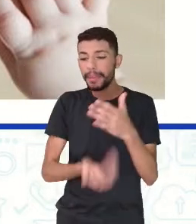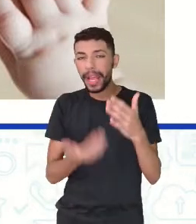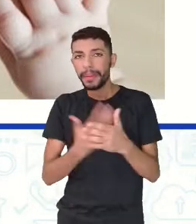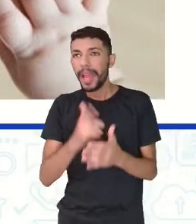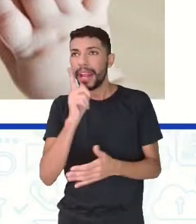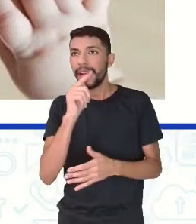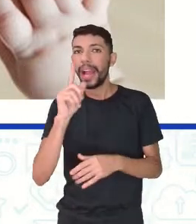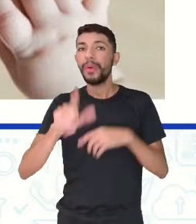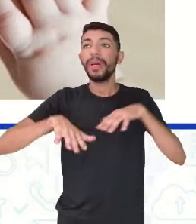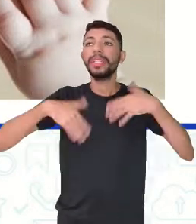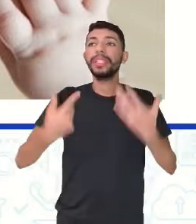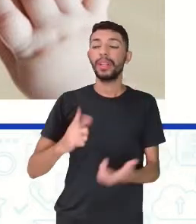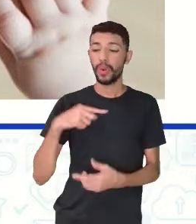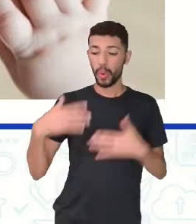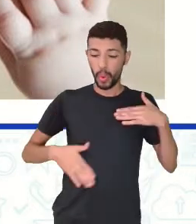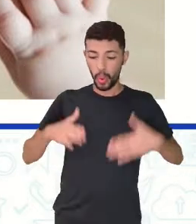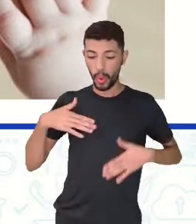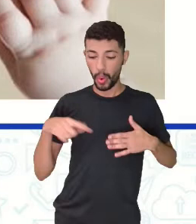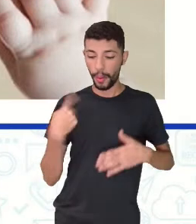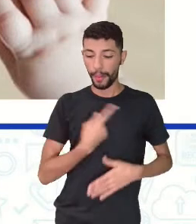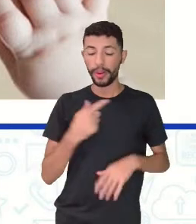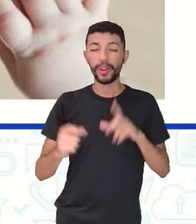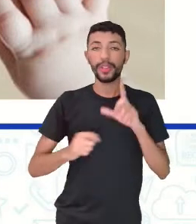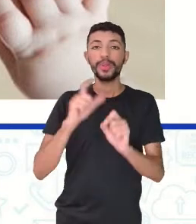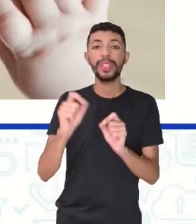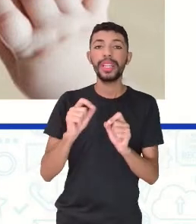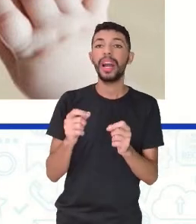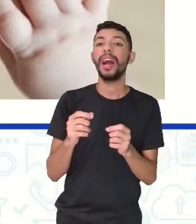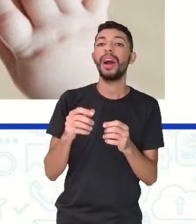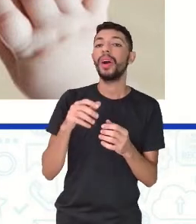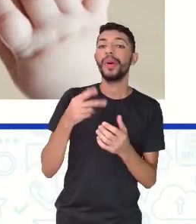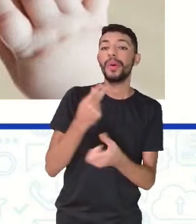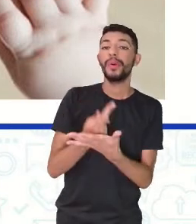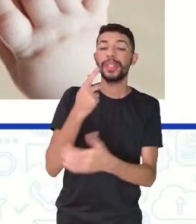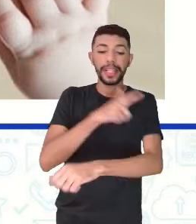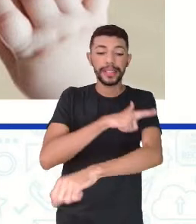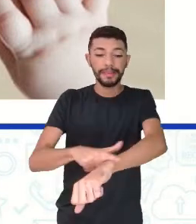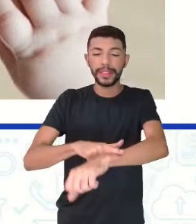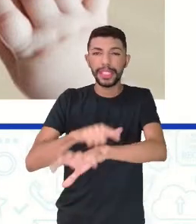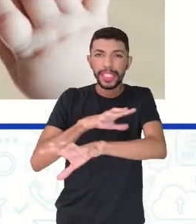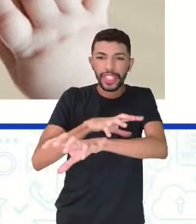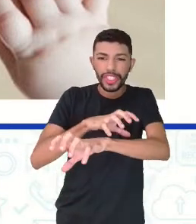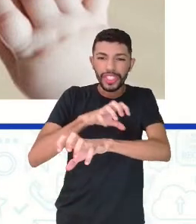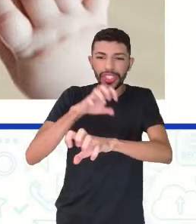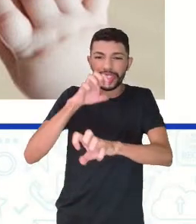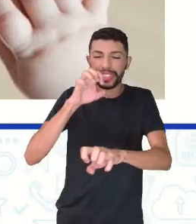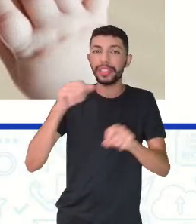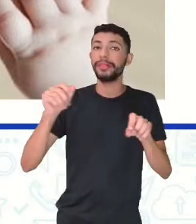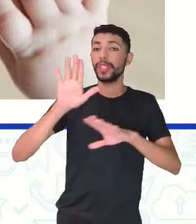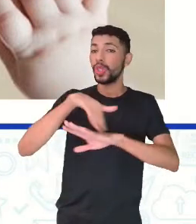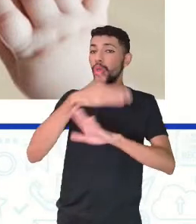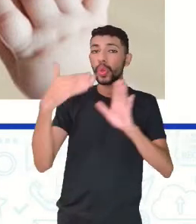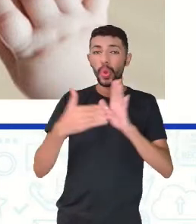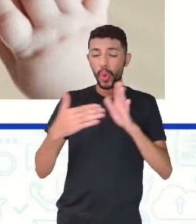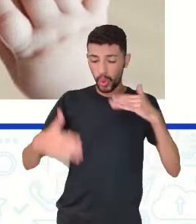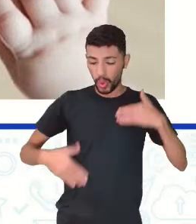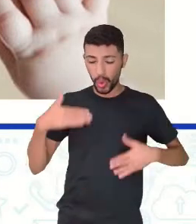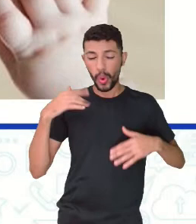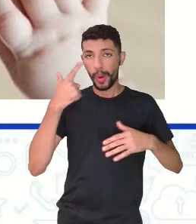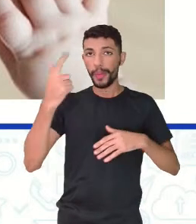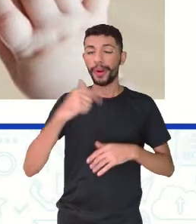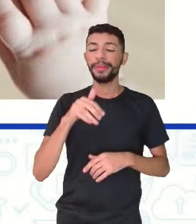pele começa, não é, a enrugar. E não só a pele, gente. Todo o nosso corpo, os órgãos, os ossos, ficam